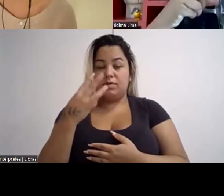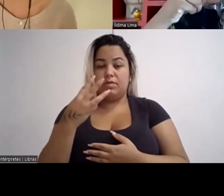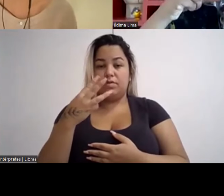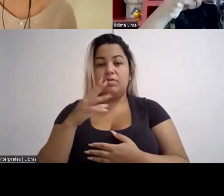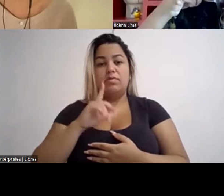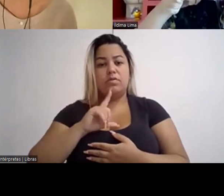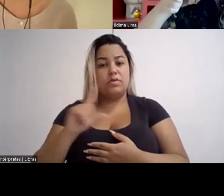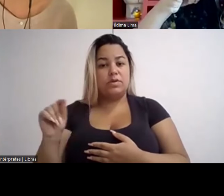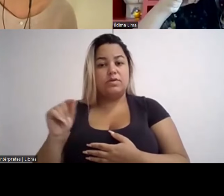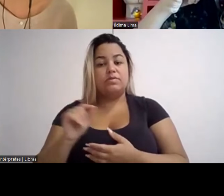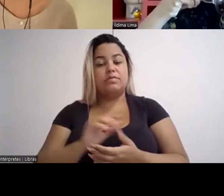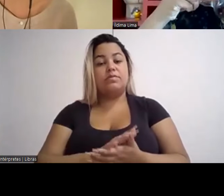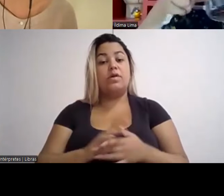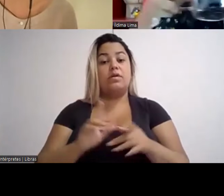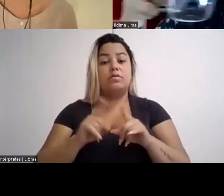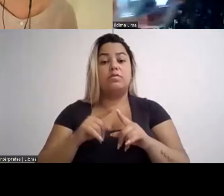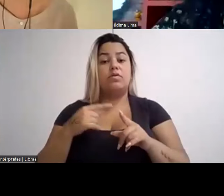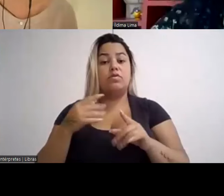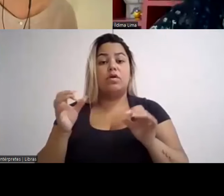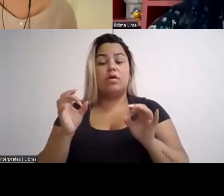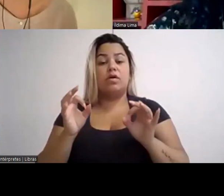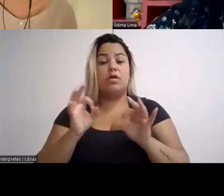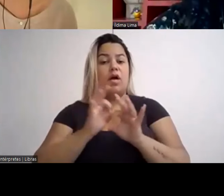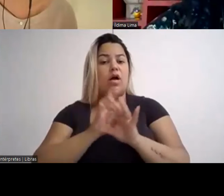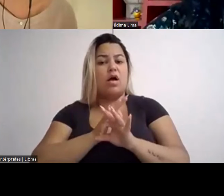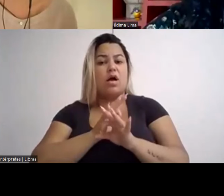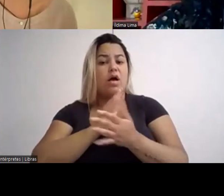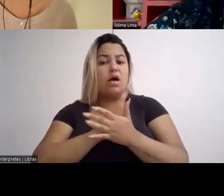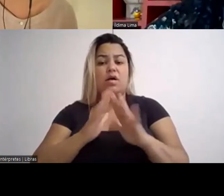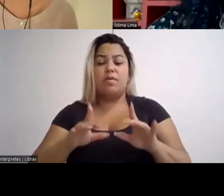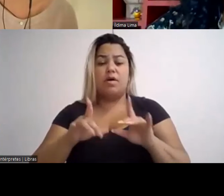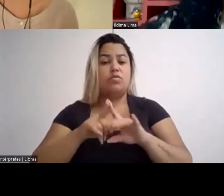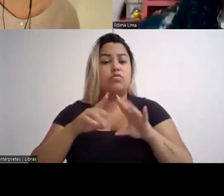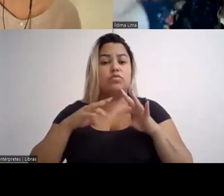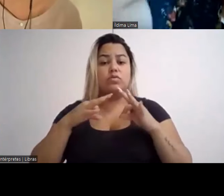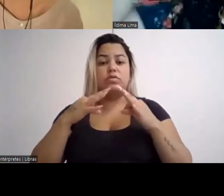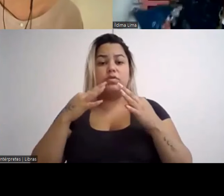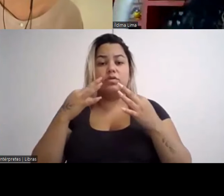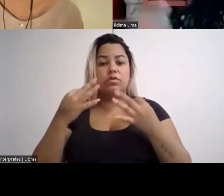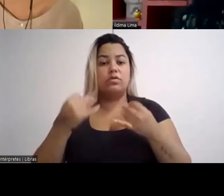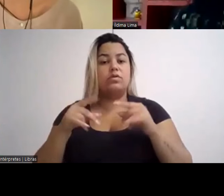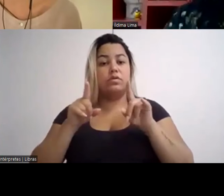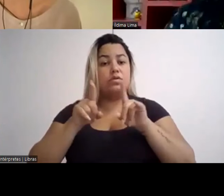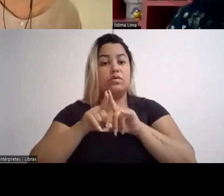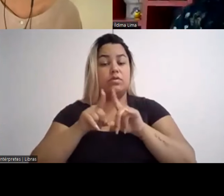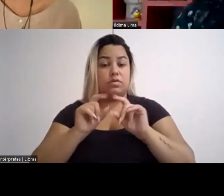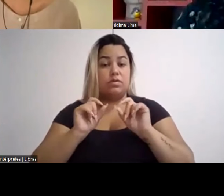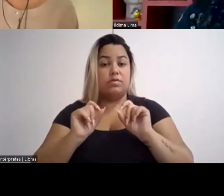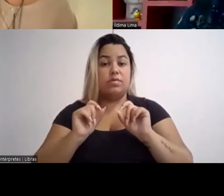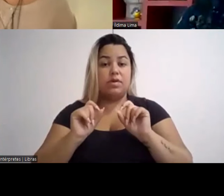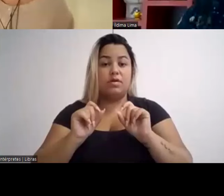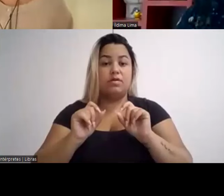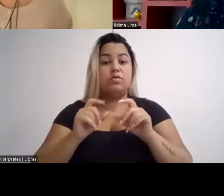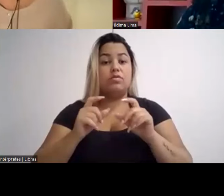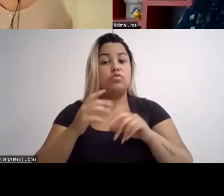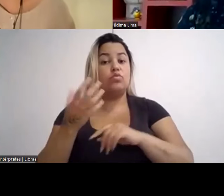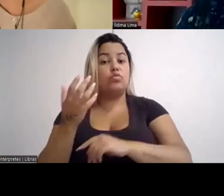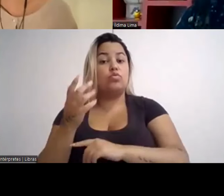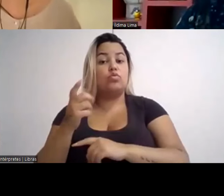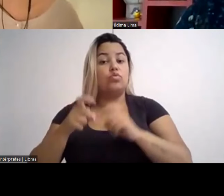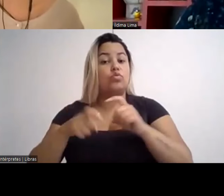saindo, logo em seguida já acabaram com tudo, já se acabou com a institucionalidade do campo. Eu